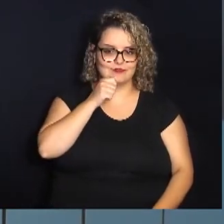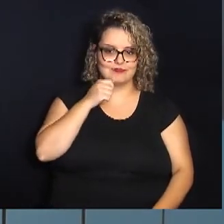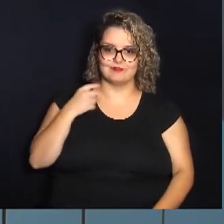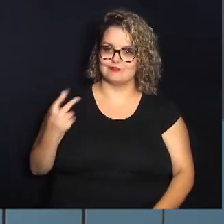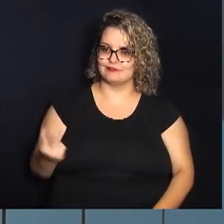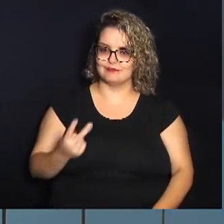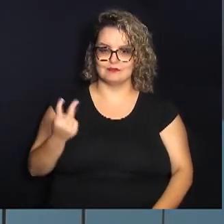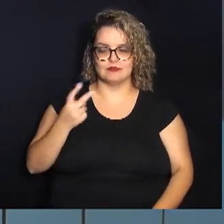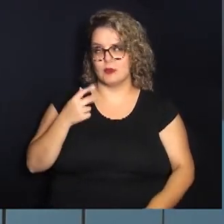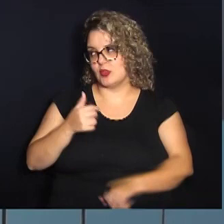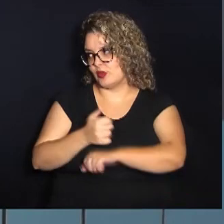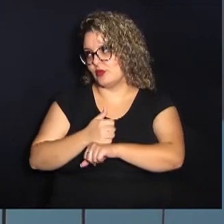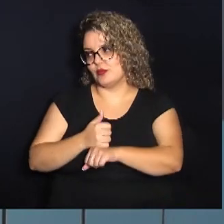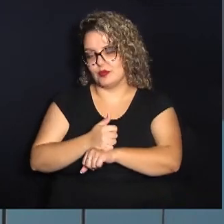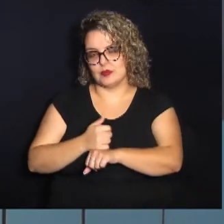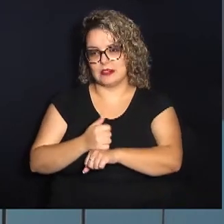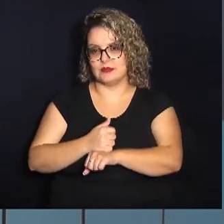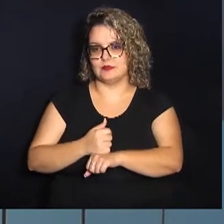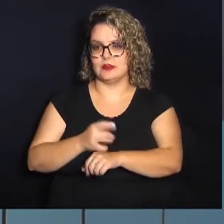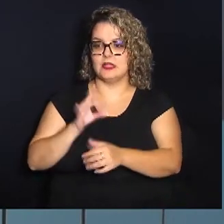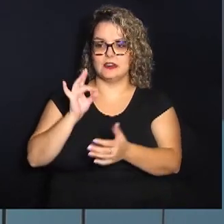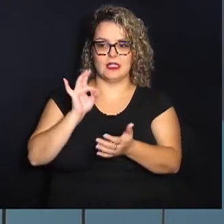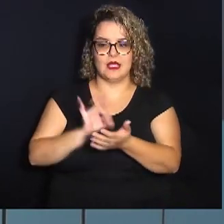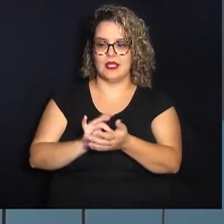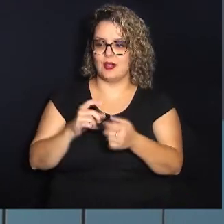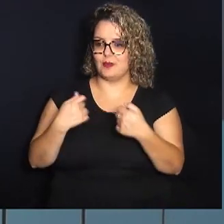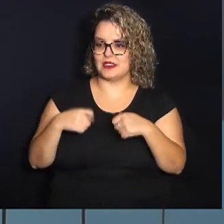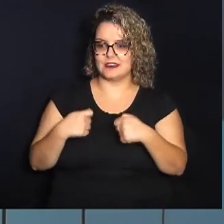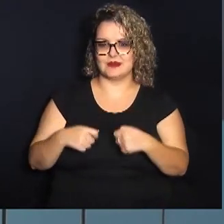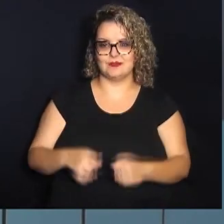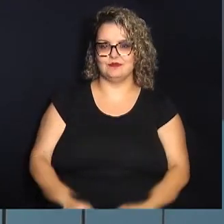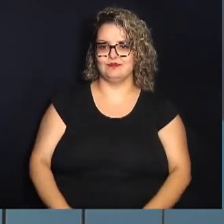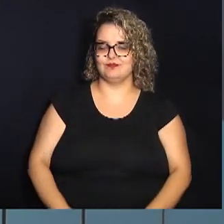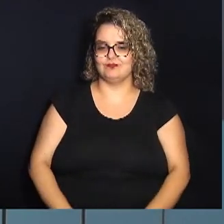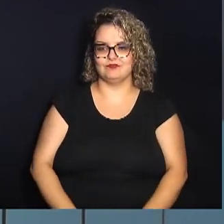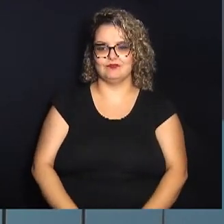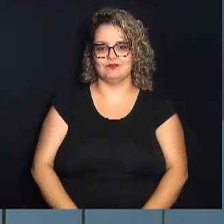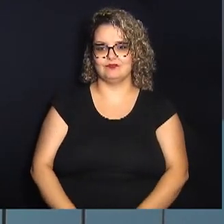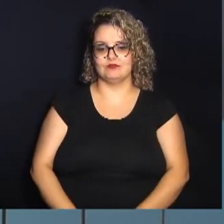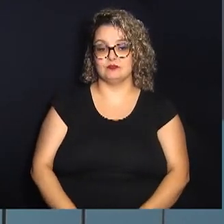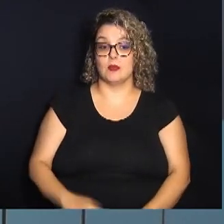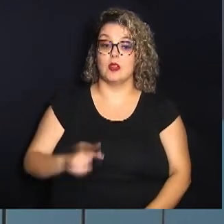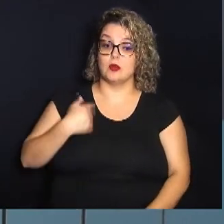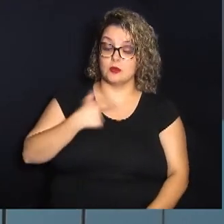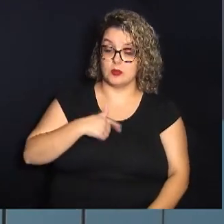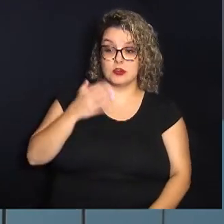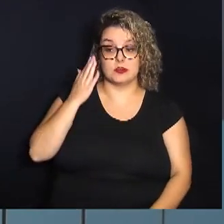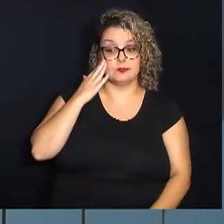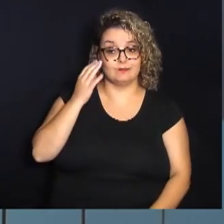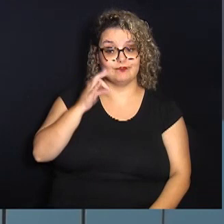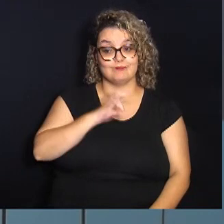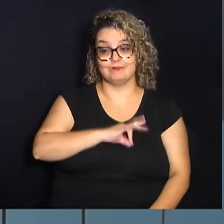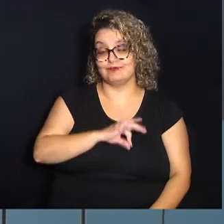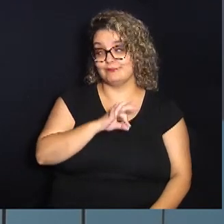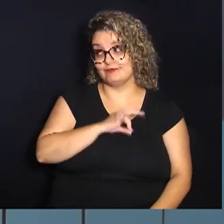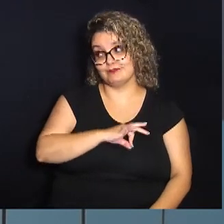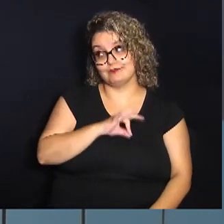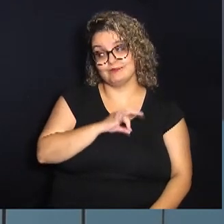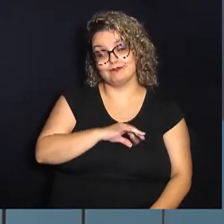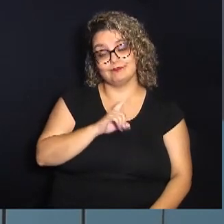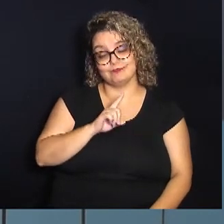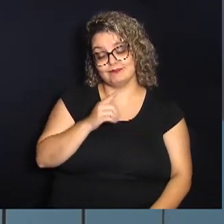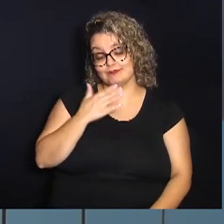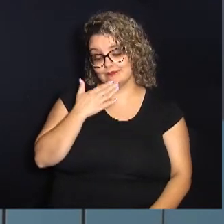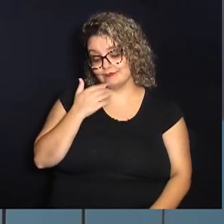profissionais na sua real necessidade, né? A gente sabe que os salários não são dos melhores, né,